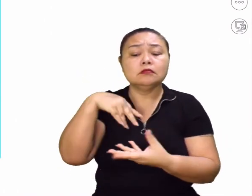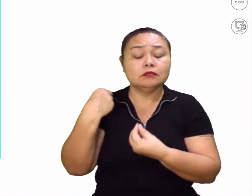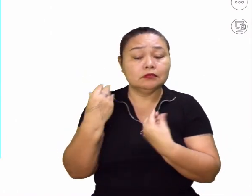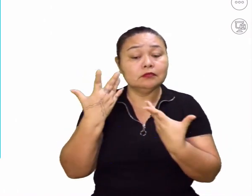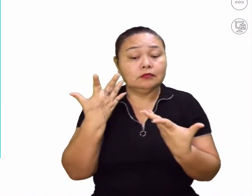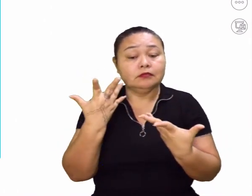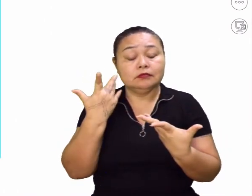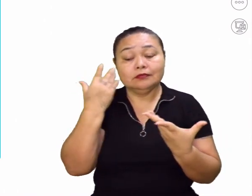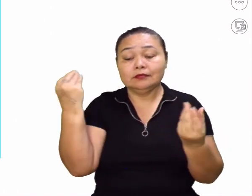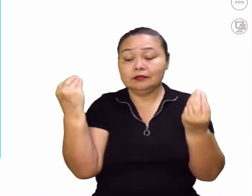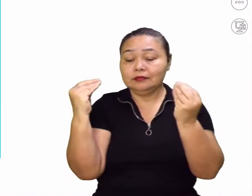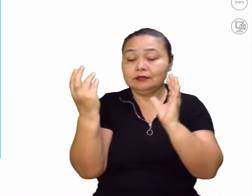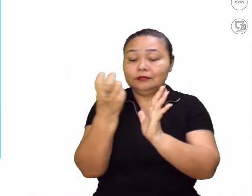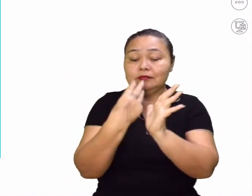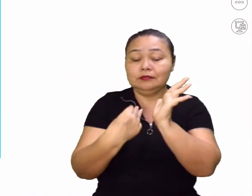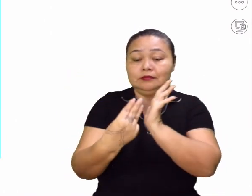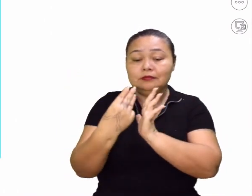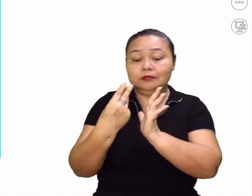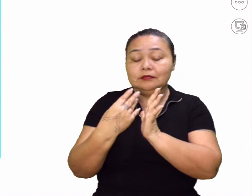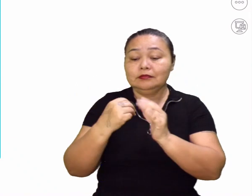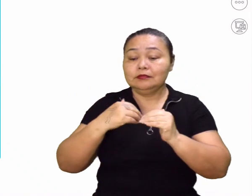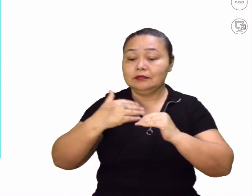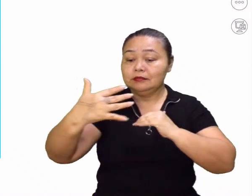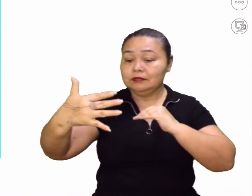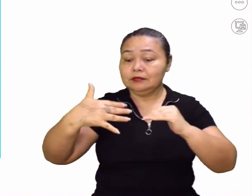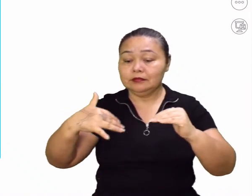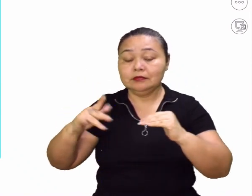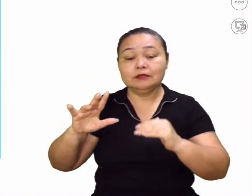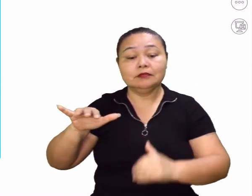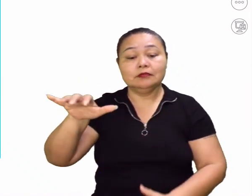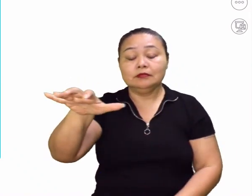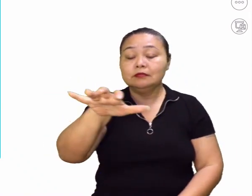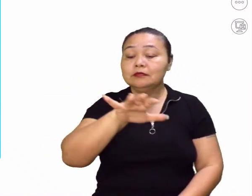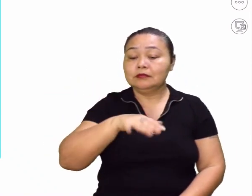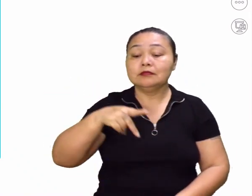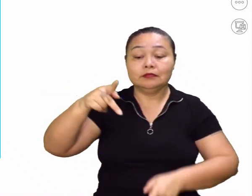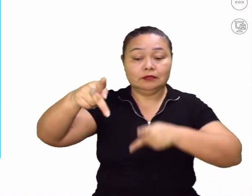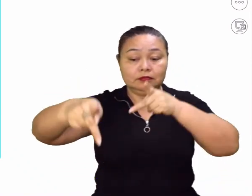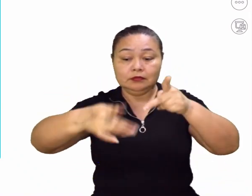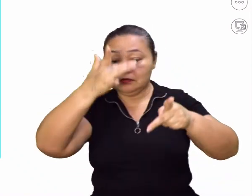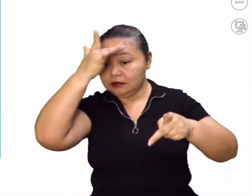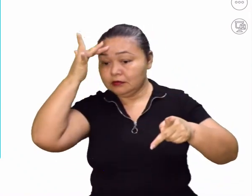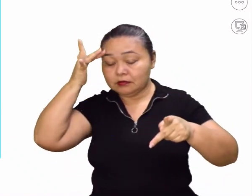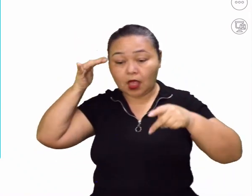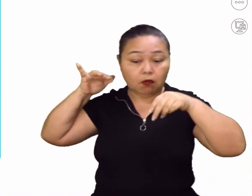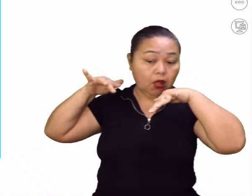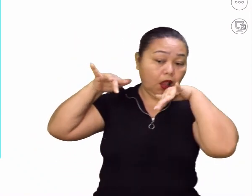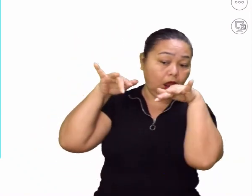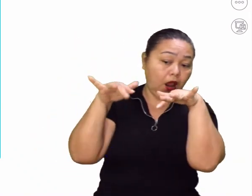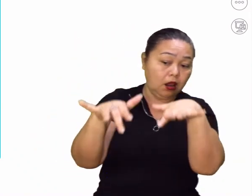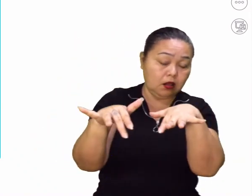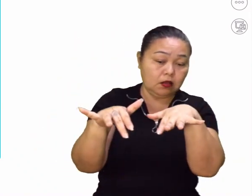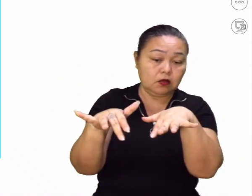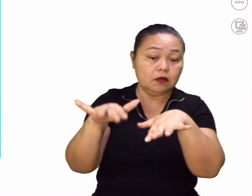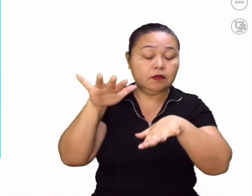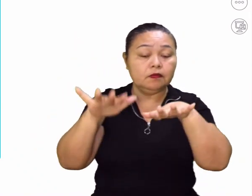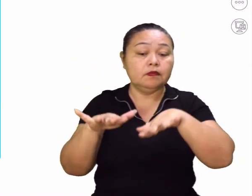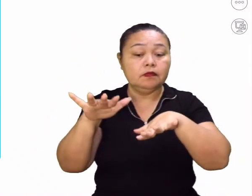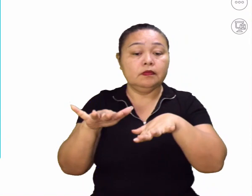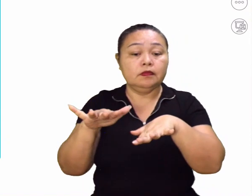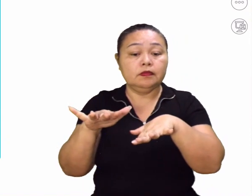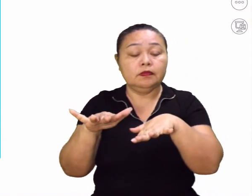isso? Colocar no mapa, numa escala bem grande. A partir dessas áreas povoadas, né, na época, né, e até mesmo por conta